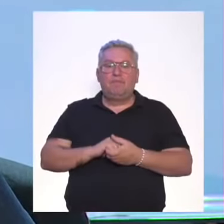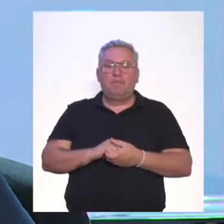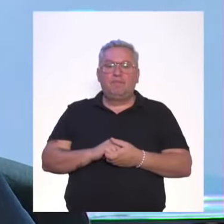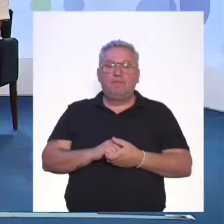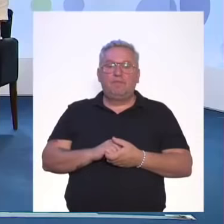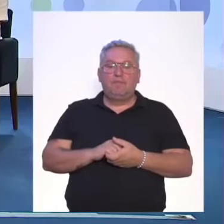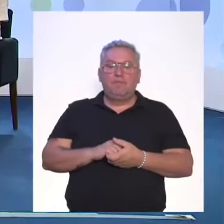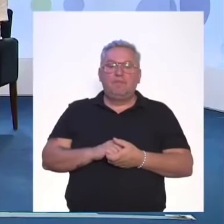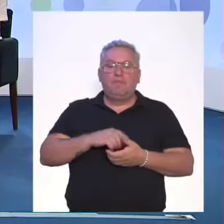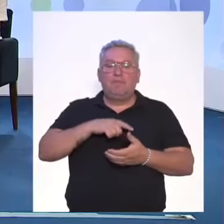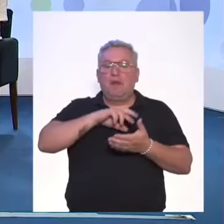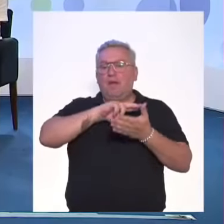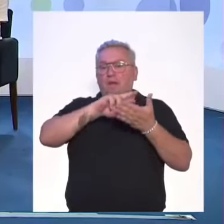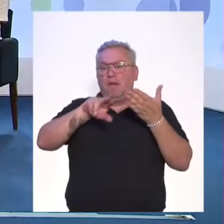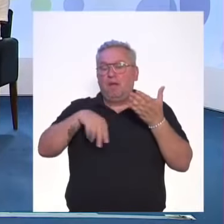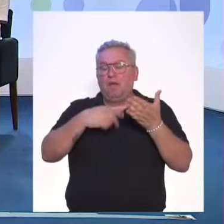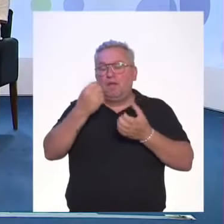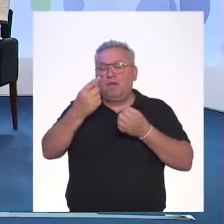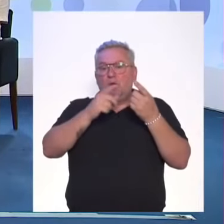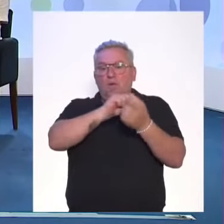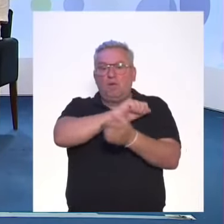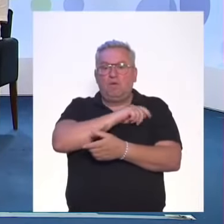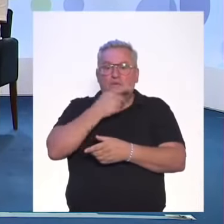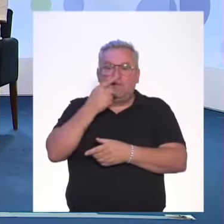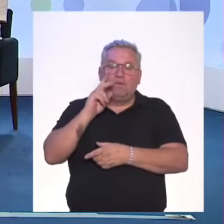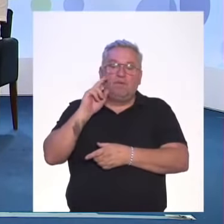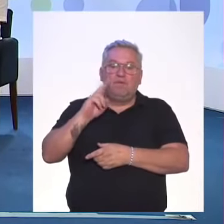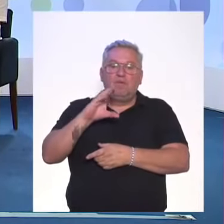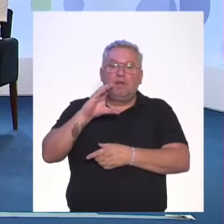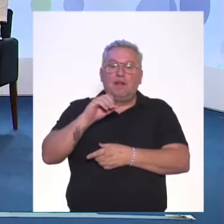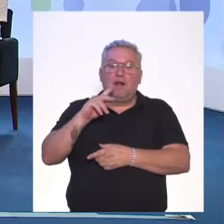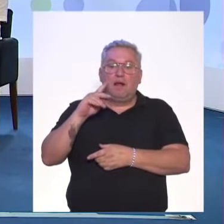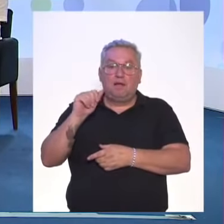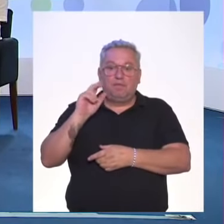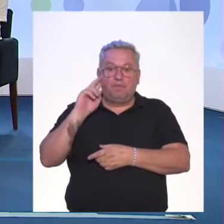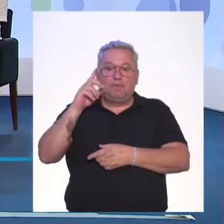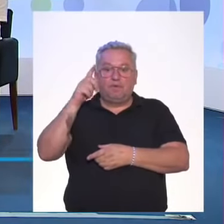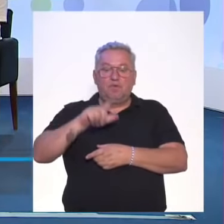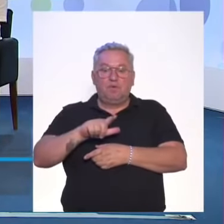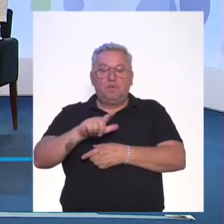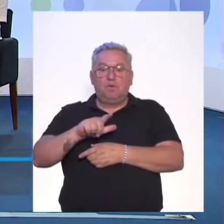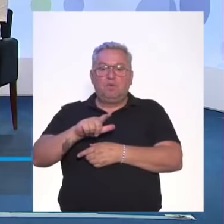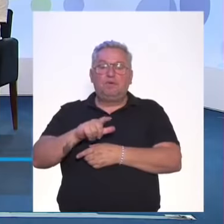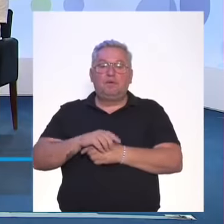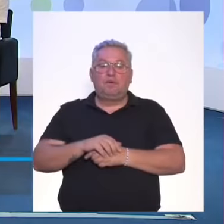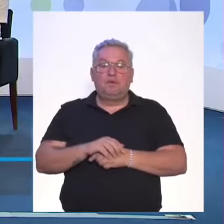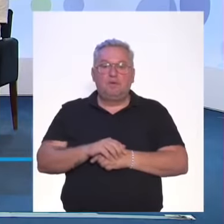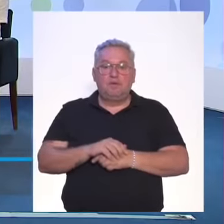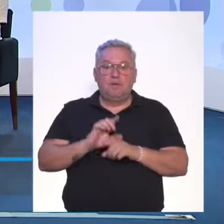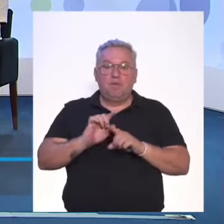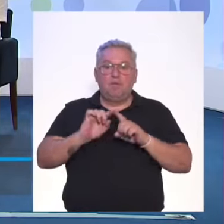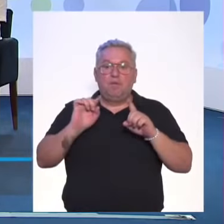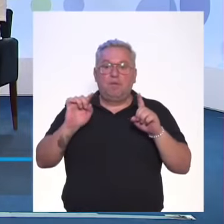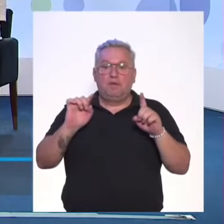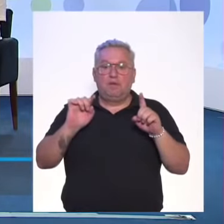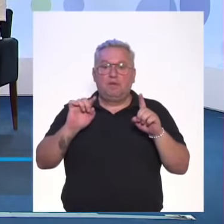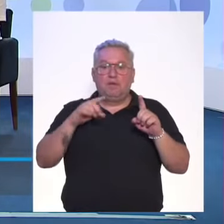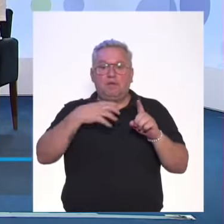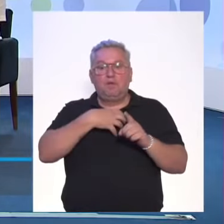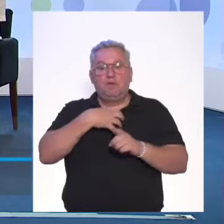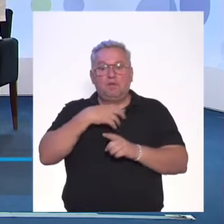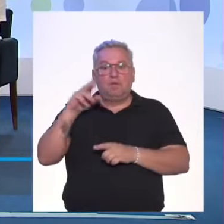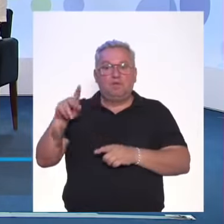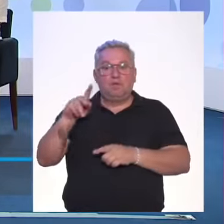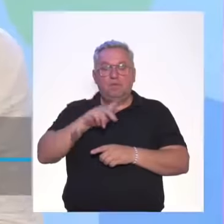várias lições aí algum aluno pode falar nossa eu não vi essa capa Você pode achar uma outra capa uma outra edição mas aí é um exemplo